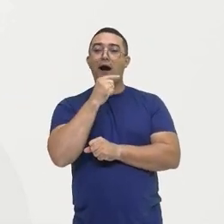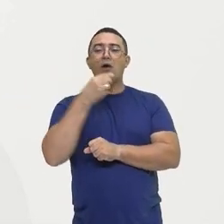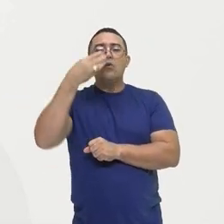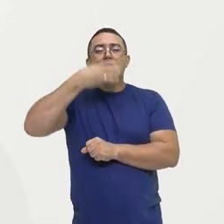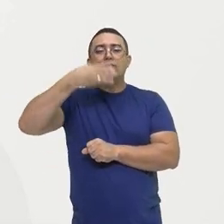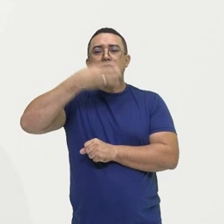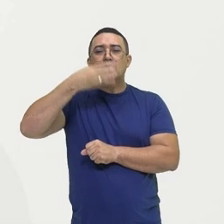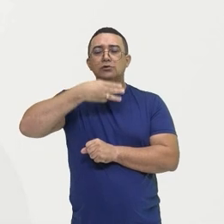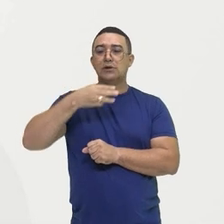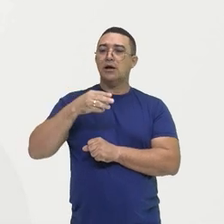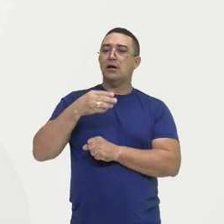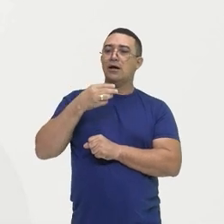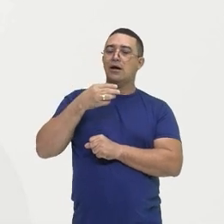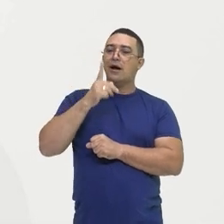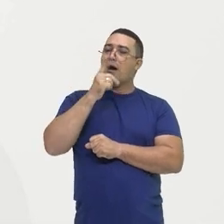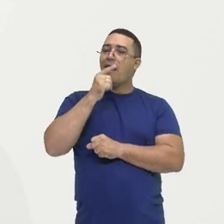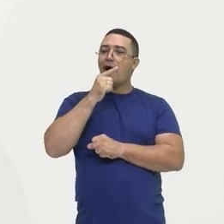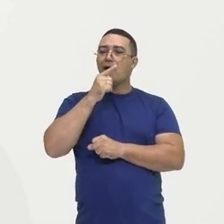salgada,